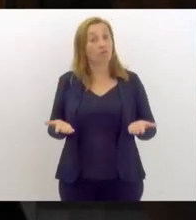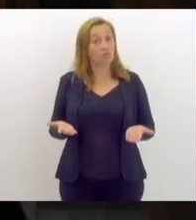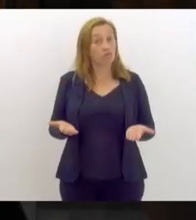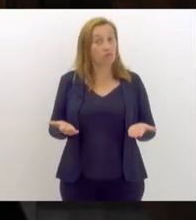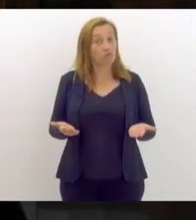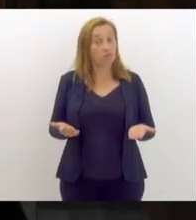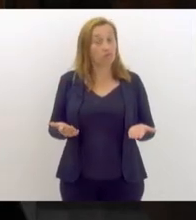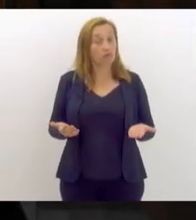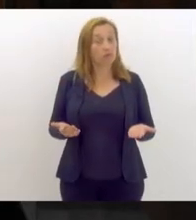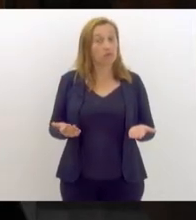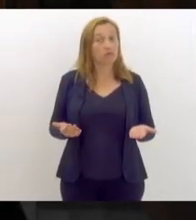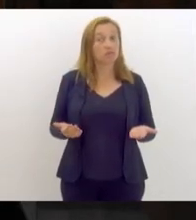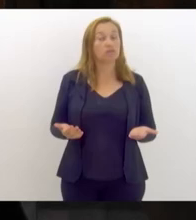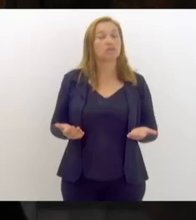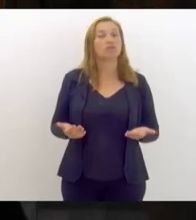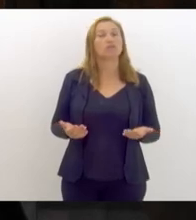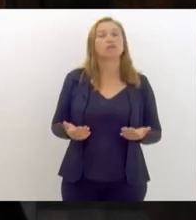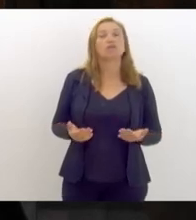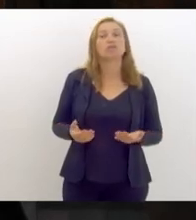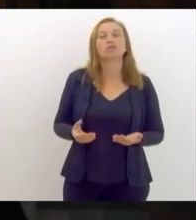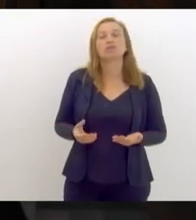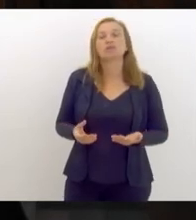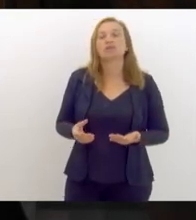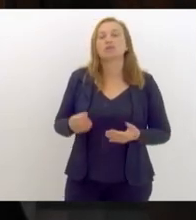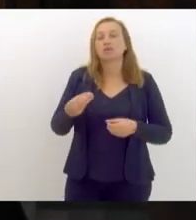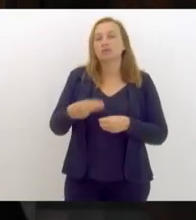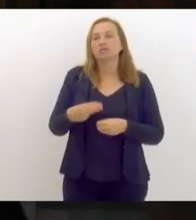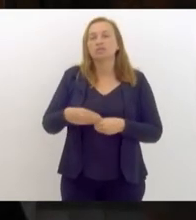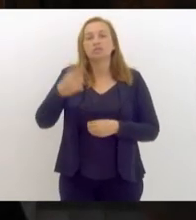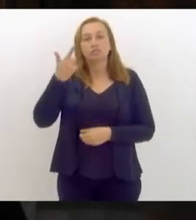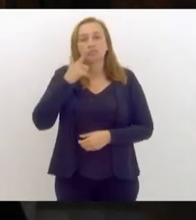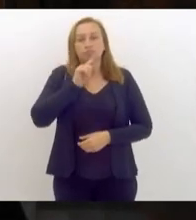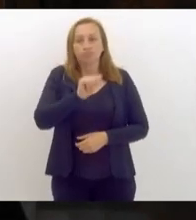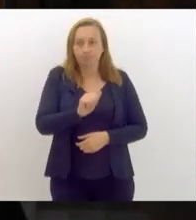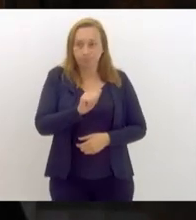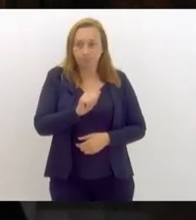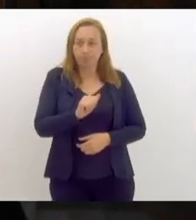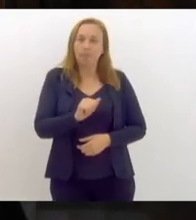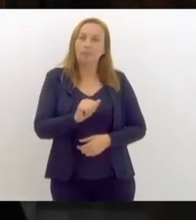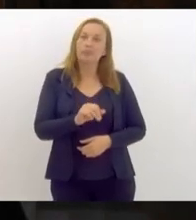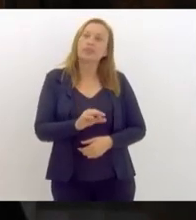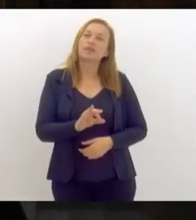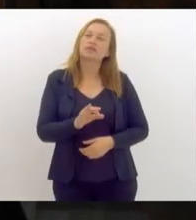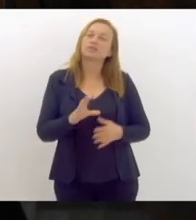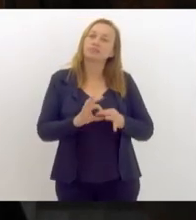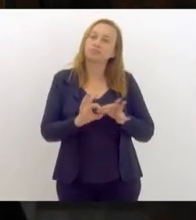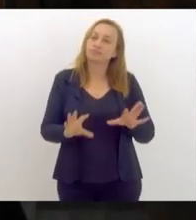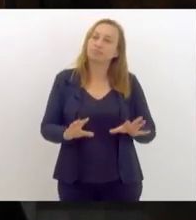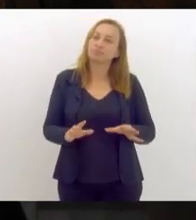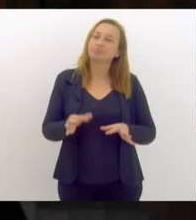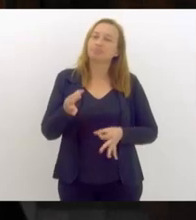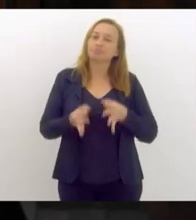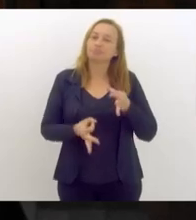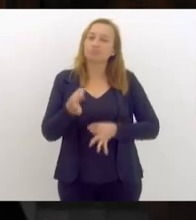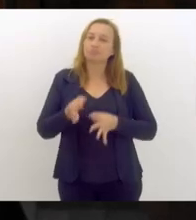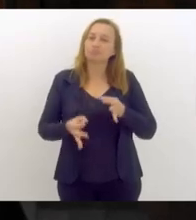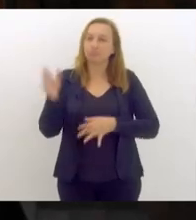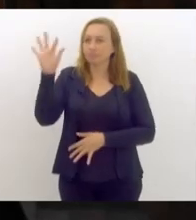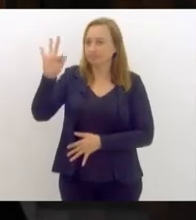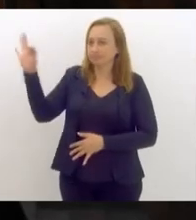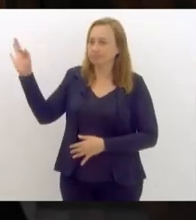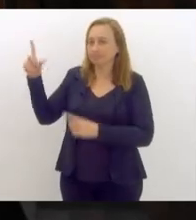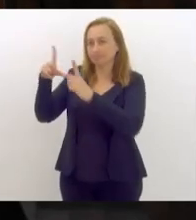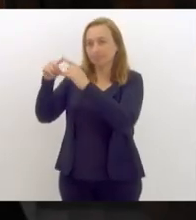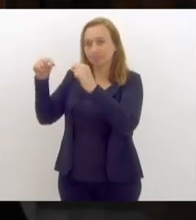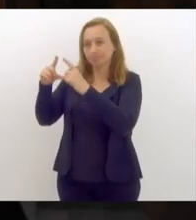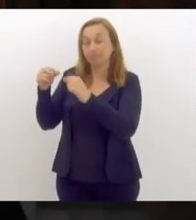nessa tese que estes municípios conseguiram essa sentença judicial da Justiça Federal em Brasília e